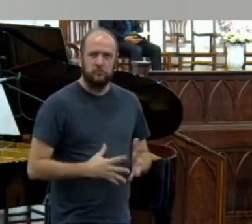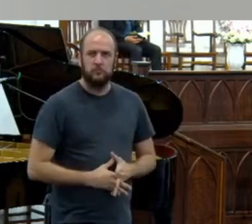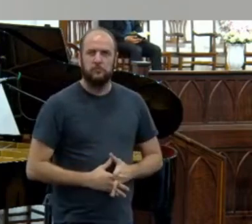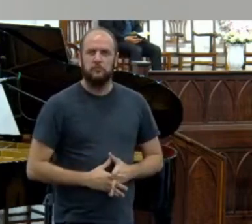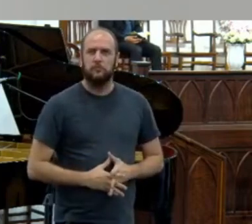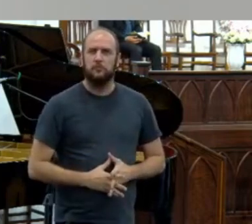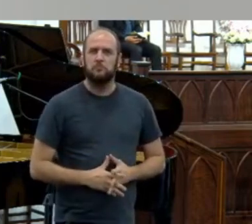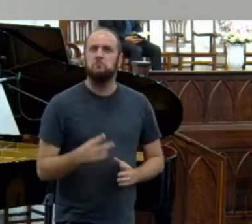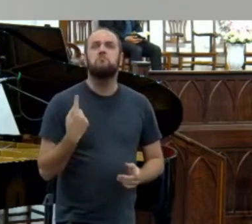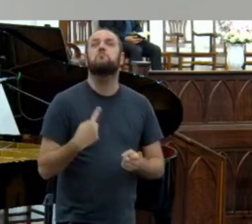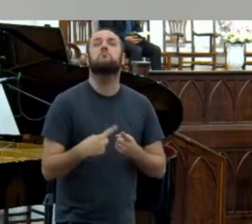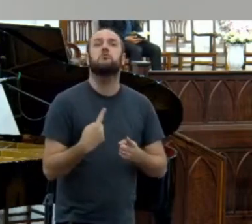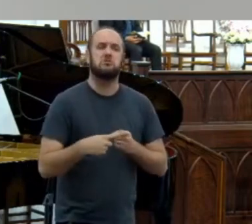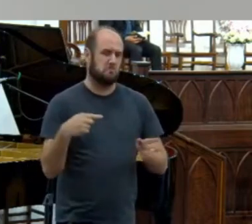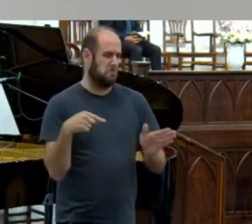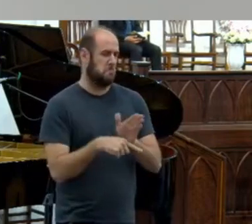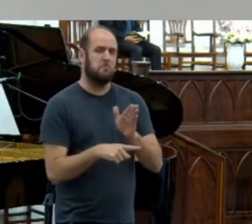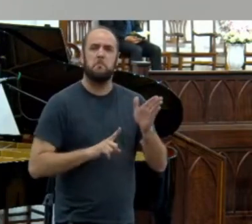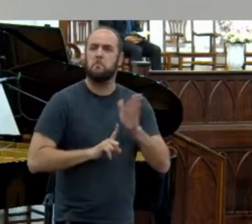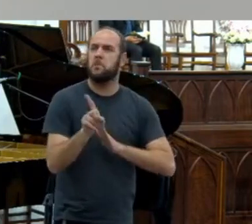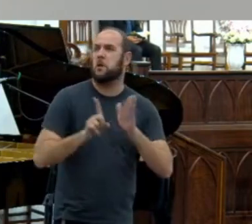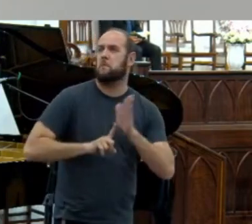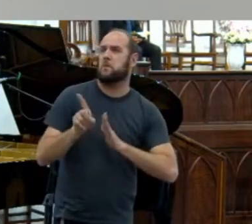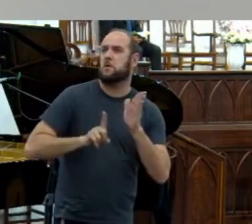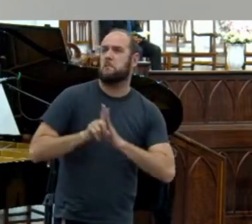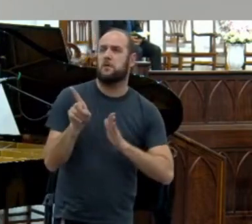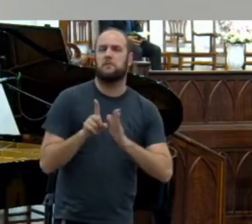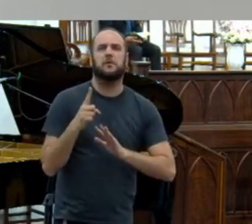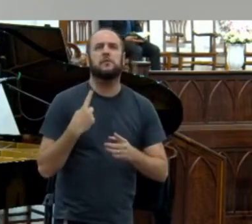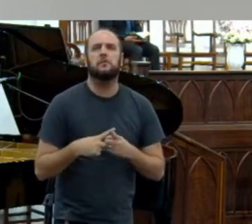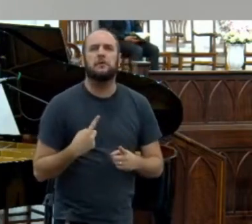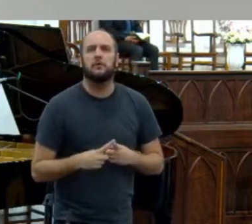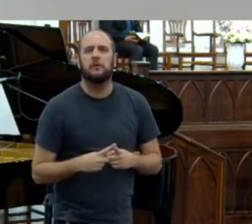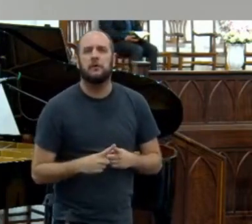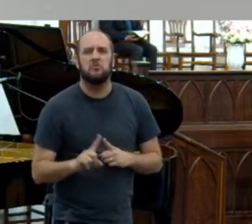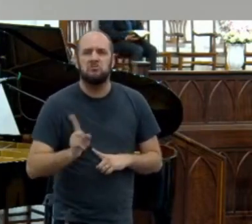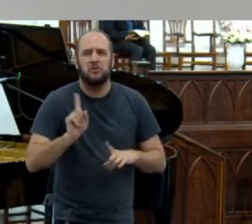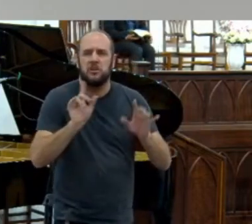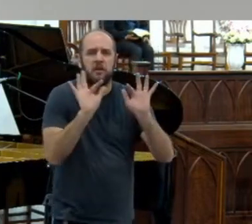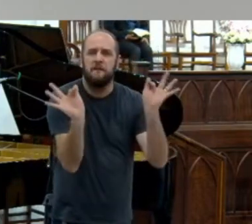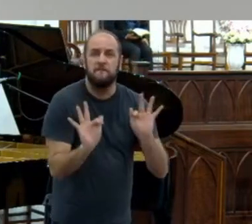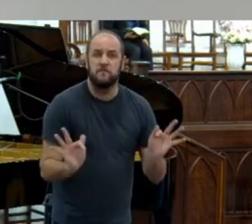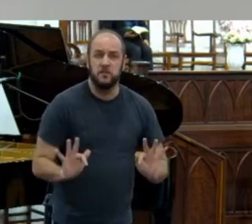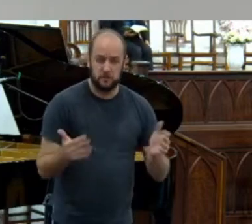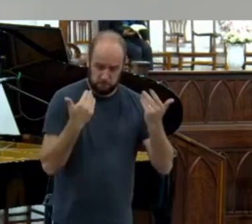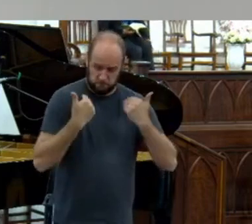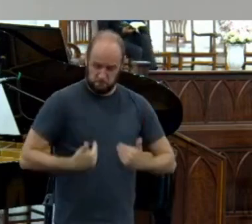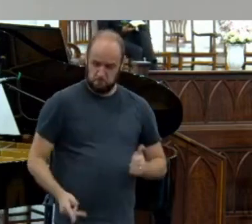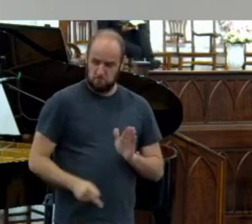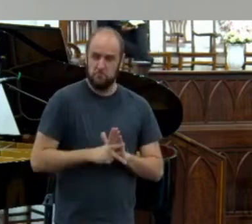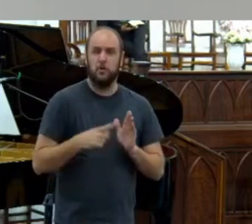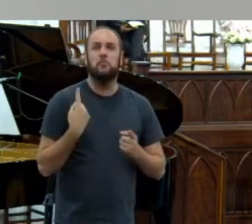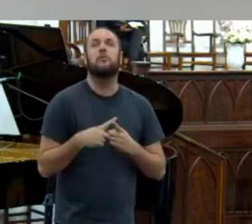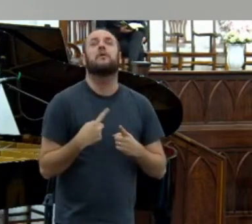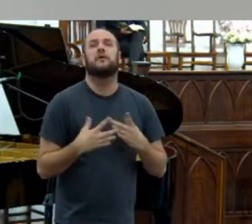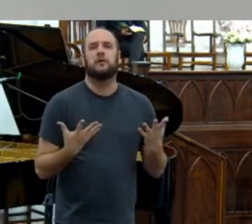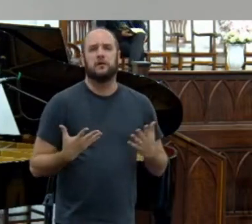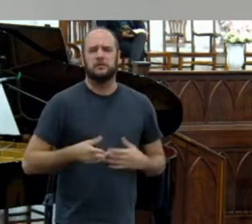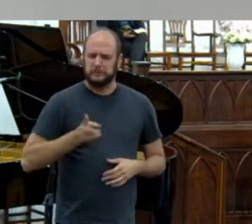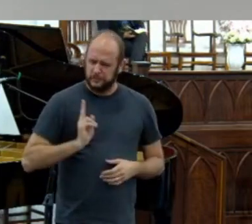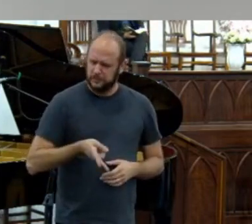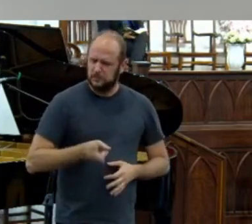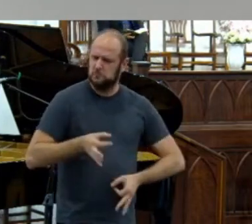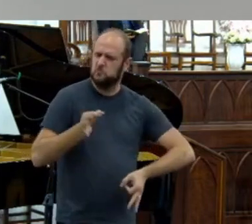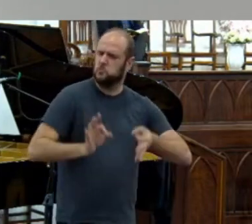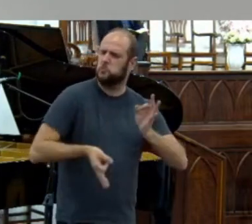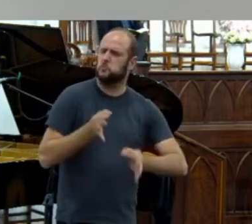Porque tu questionas o que eu faço? Porque não te contentas com quem tu és? Por que me julgas sempre